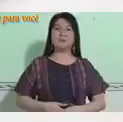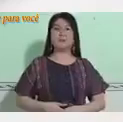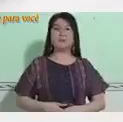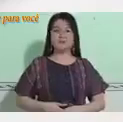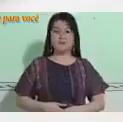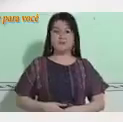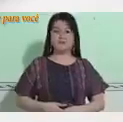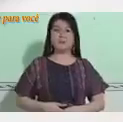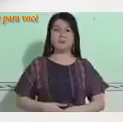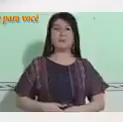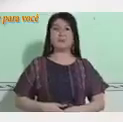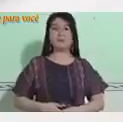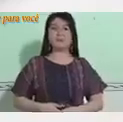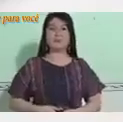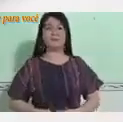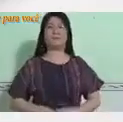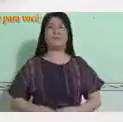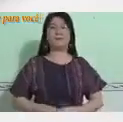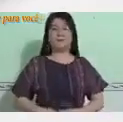a